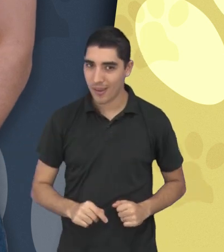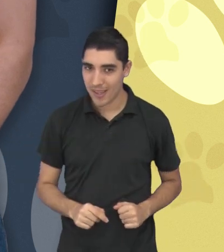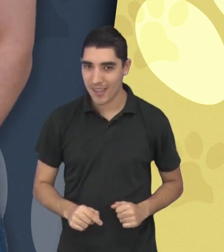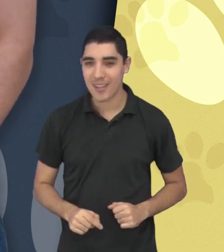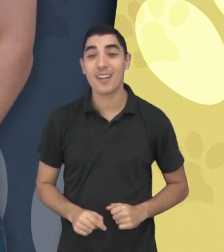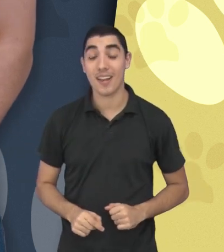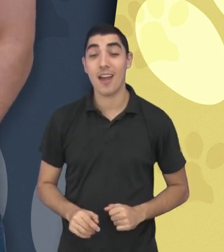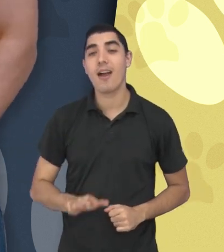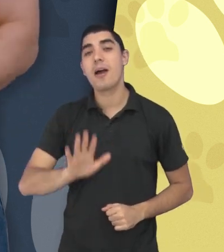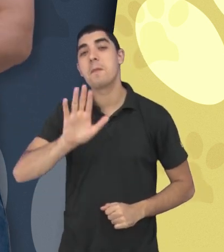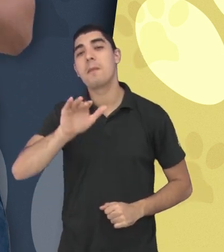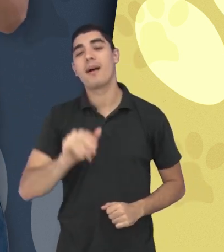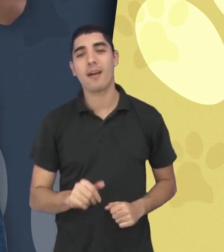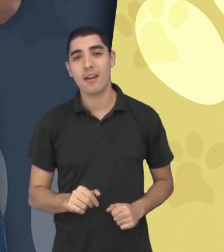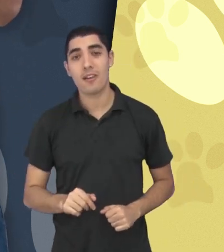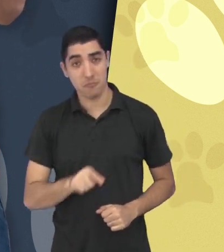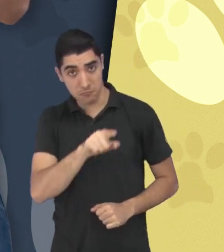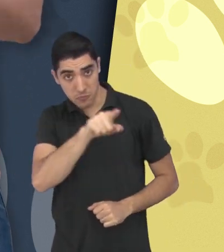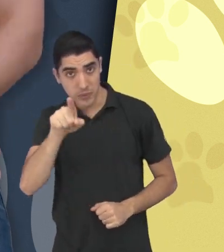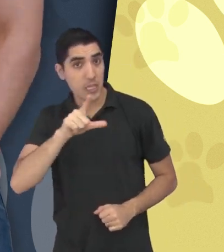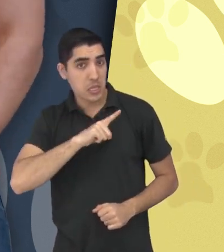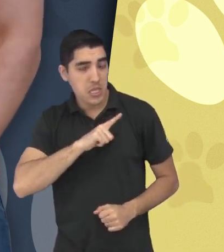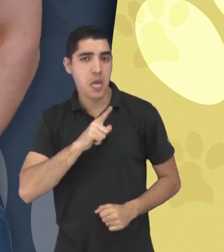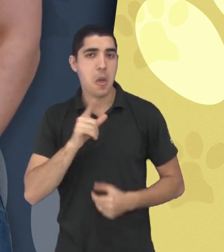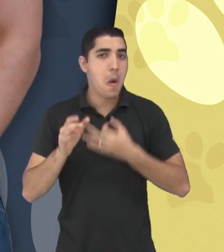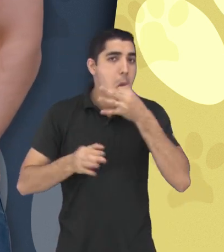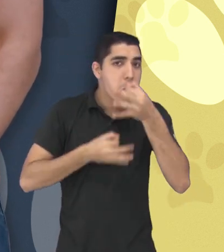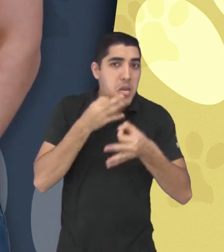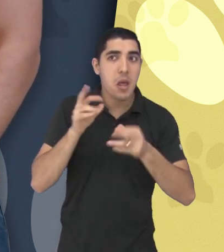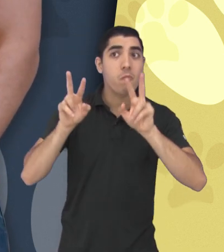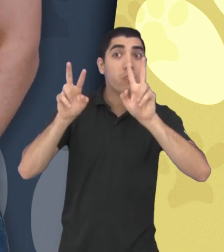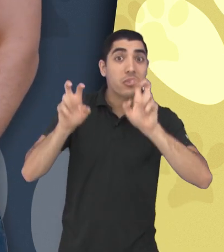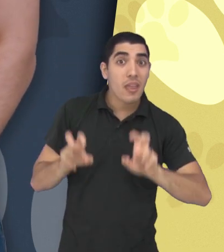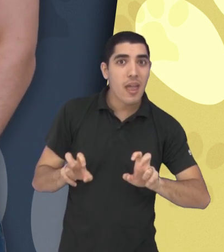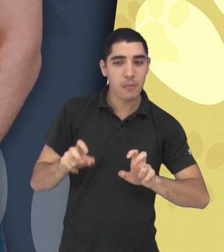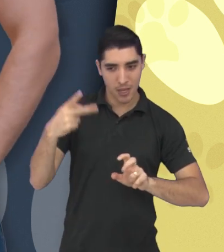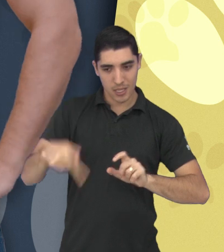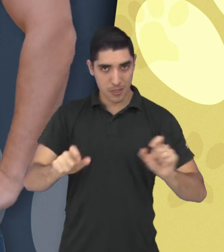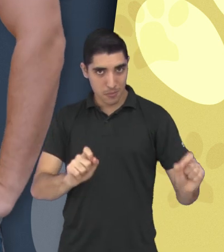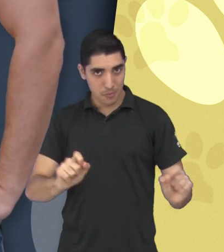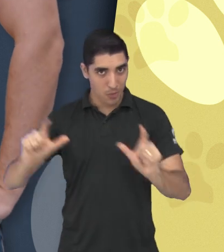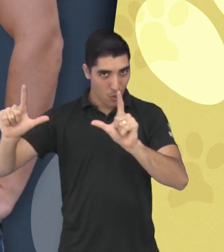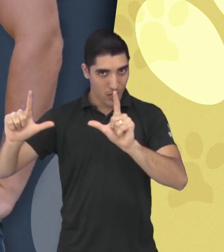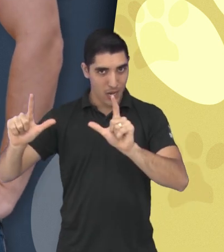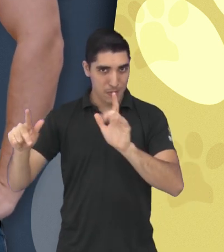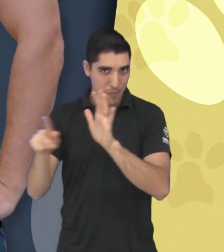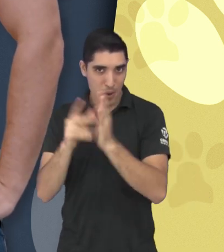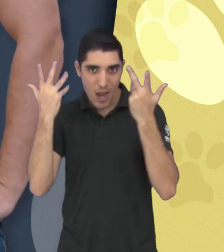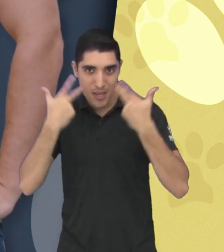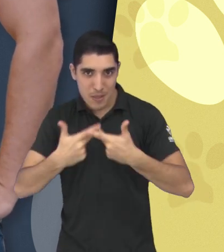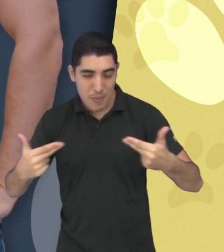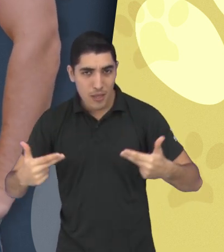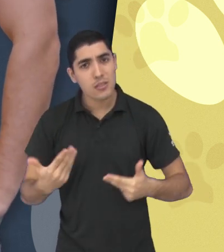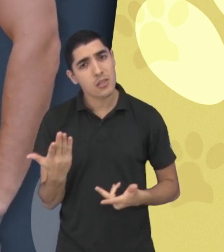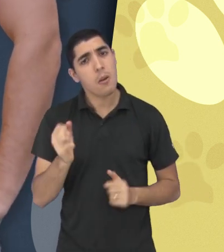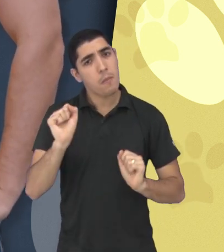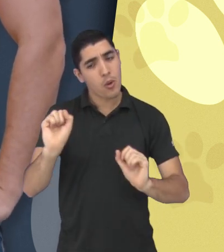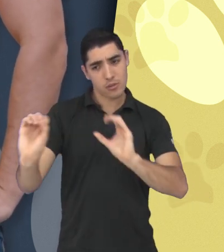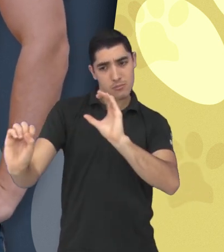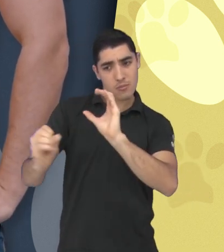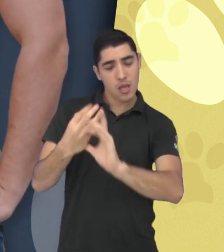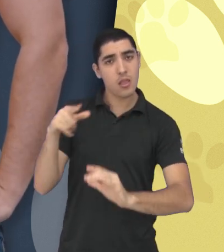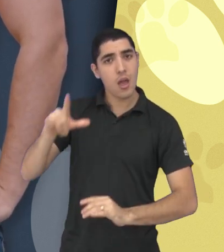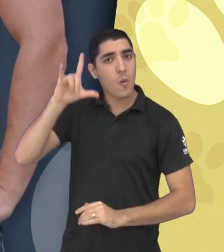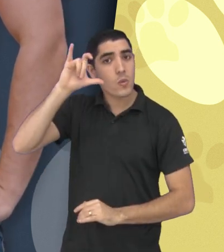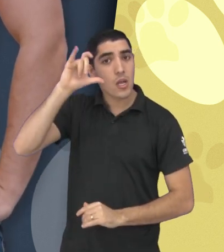não. Agora vem cá, você também tem alguma sugestão de tema para a gente fazer aqui no nosso Galeria Pet? Então fala com a gente